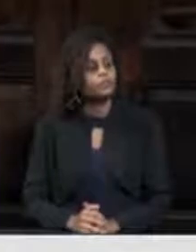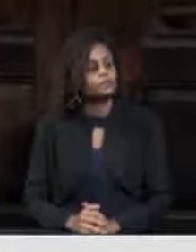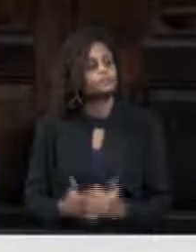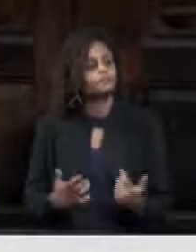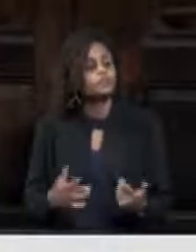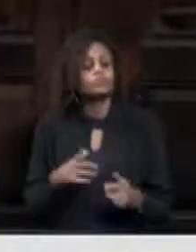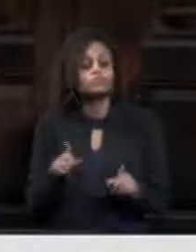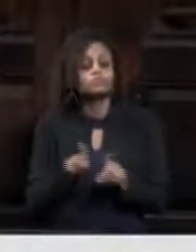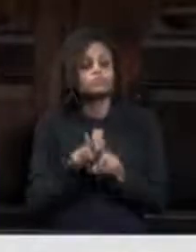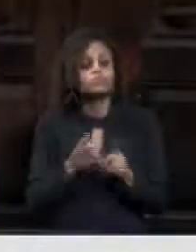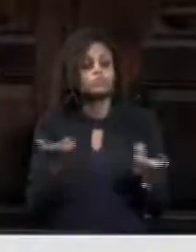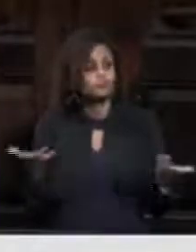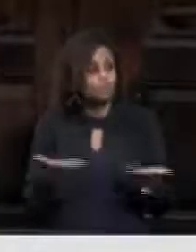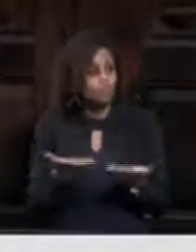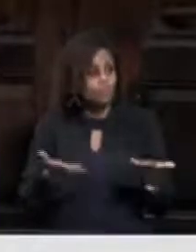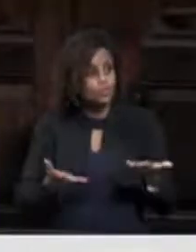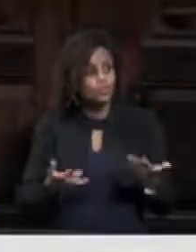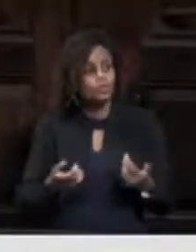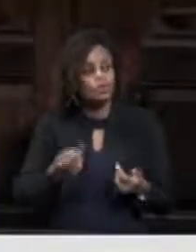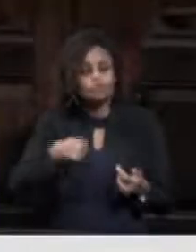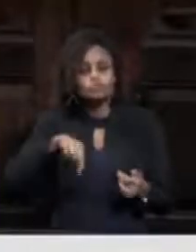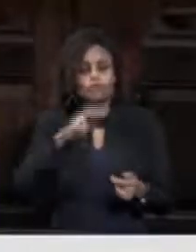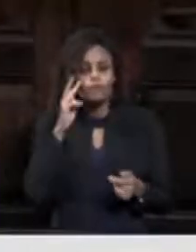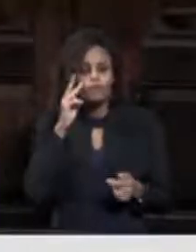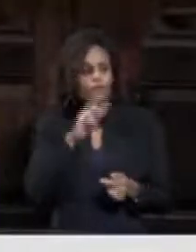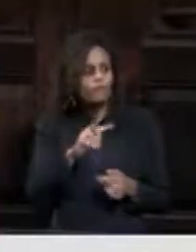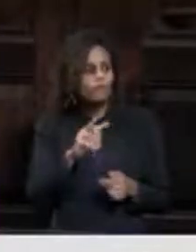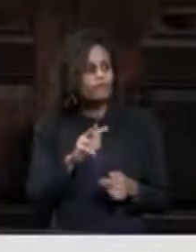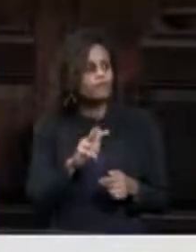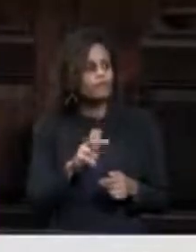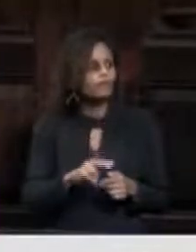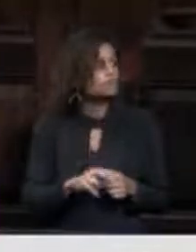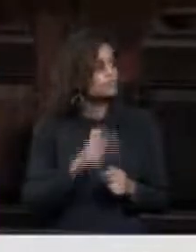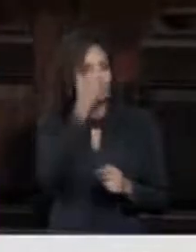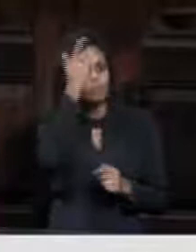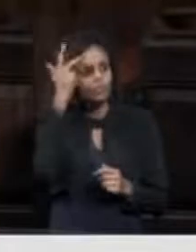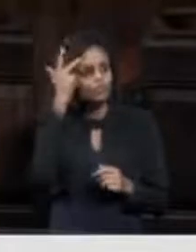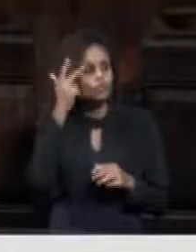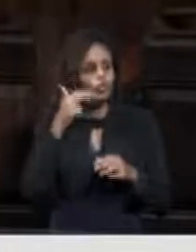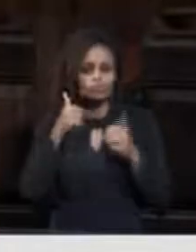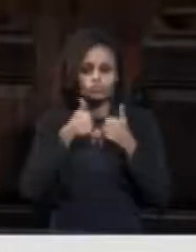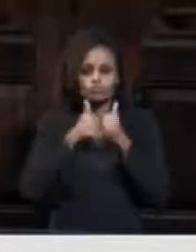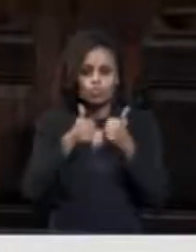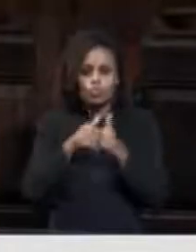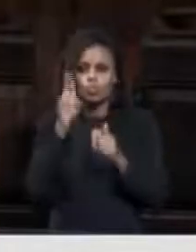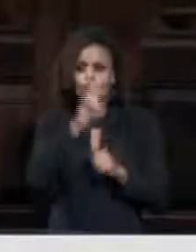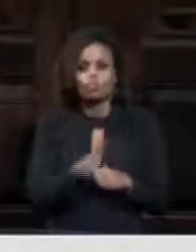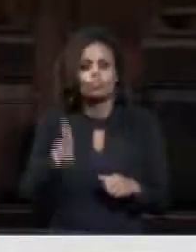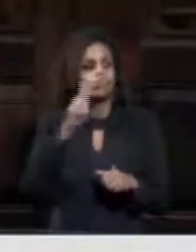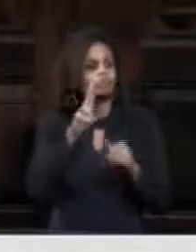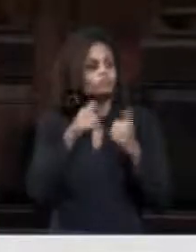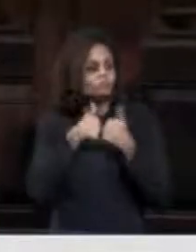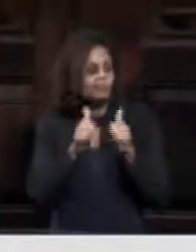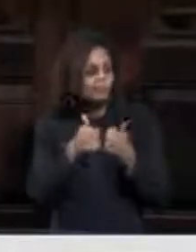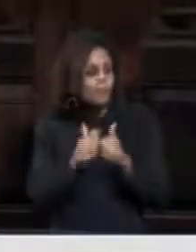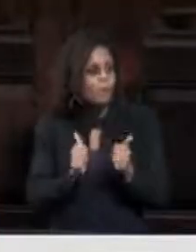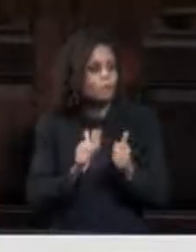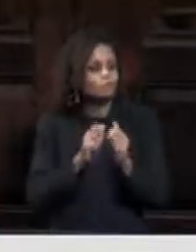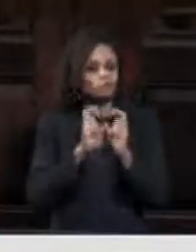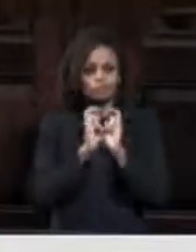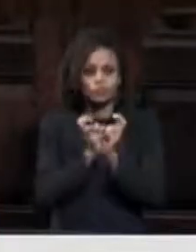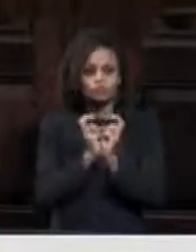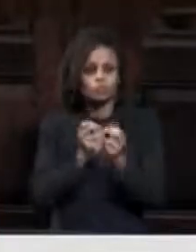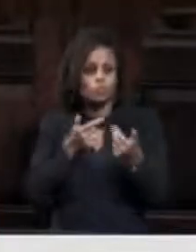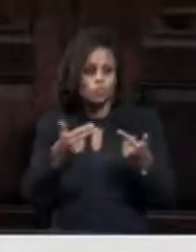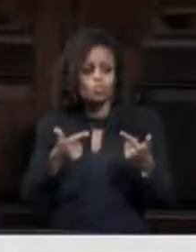atual situação, onde a gente está vendo os usuários do transporte do Estado do Rio de Janeiro sofrendo com o